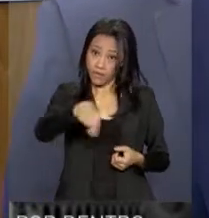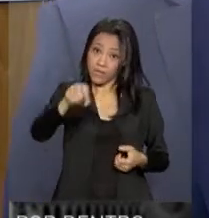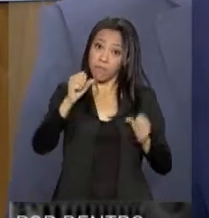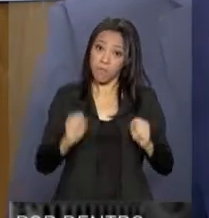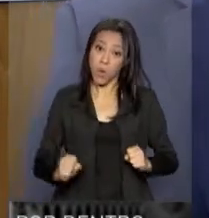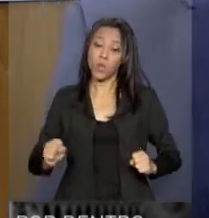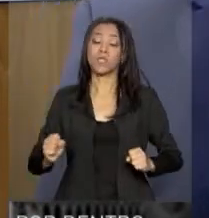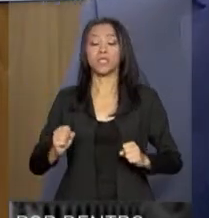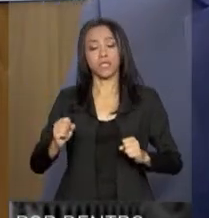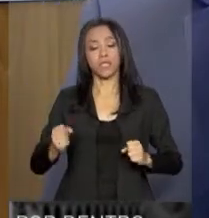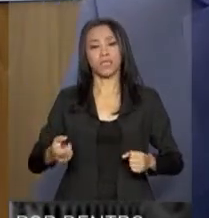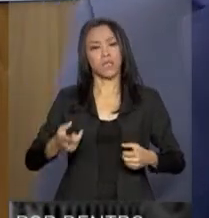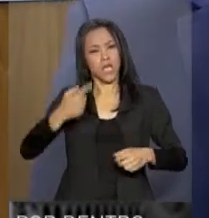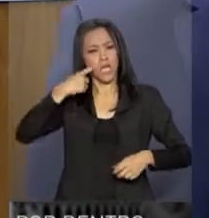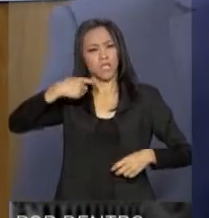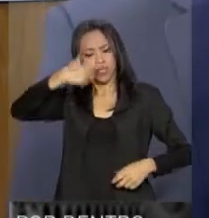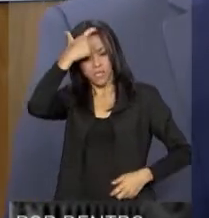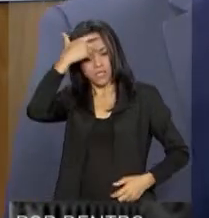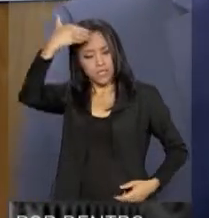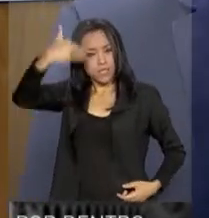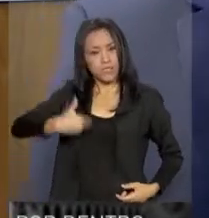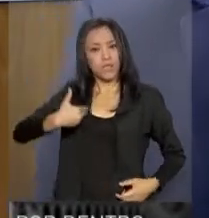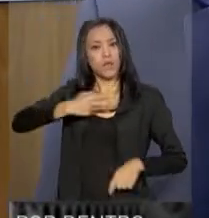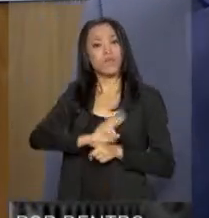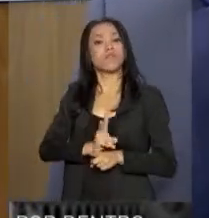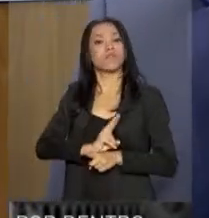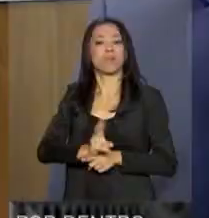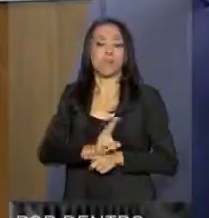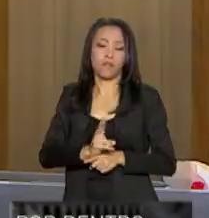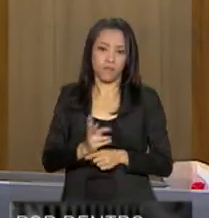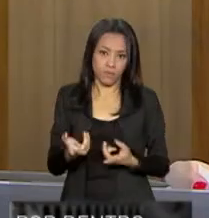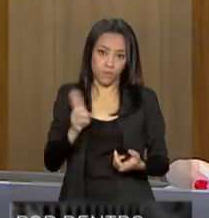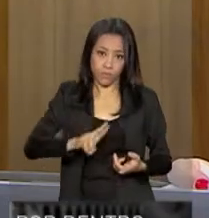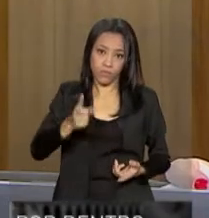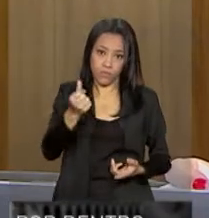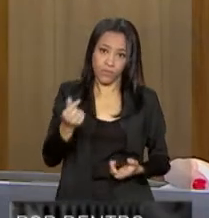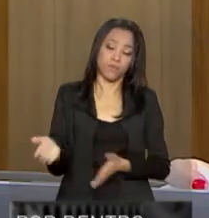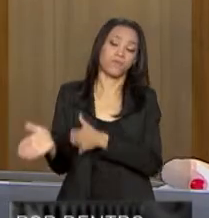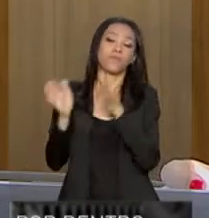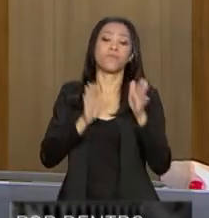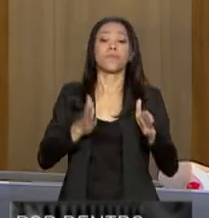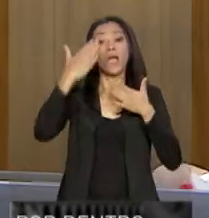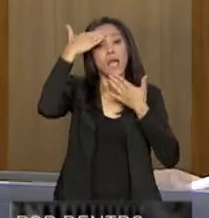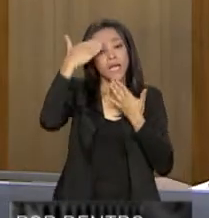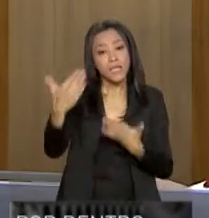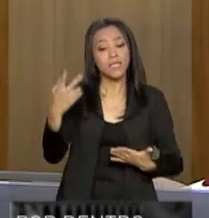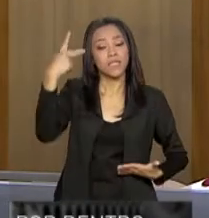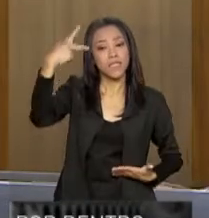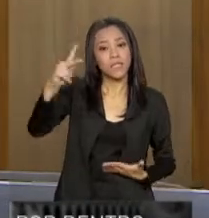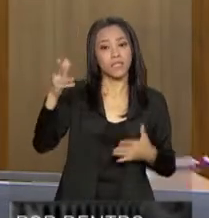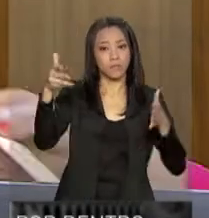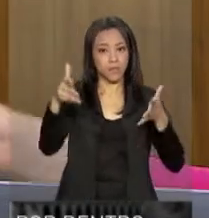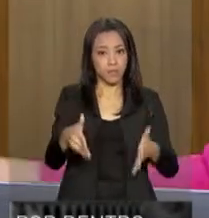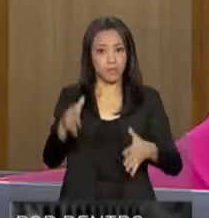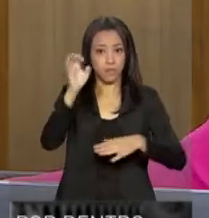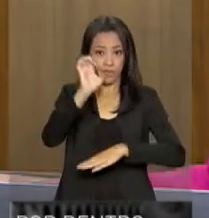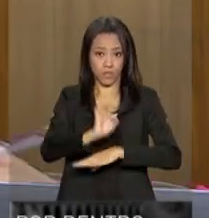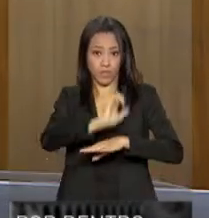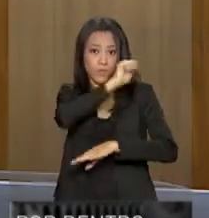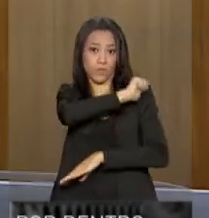seu papel de fiscal dos recursos públicos agradeço a participação do marcos antônio de jesus da rádio tupi do rio de